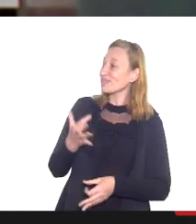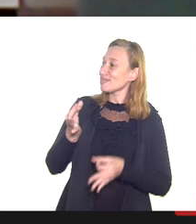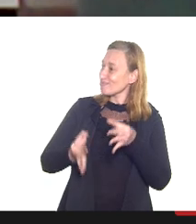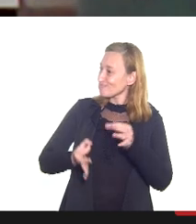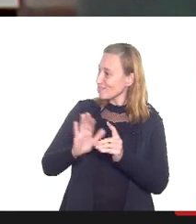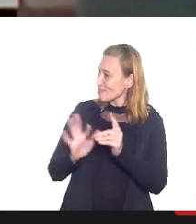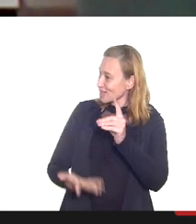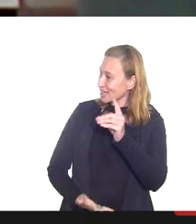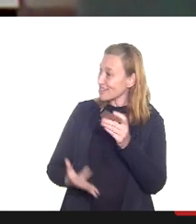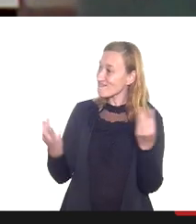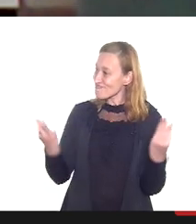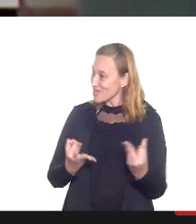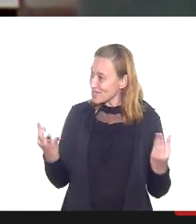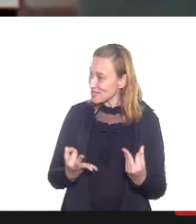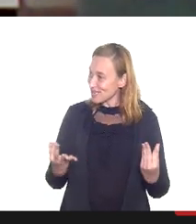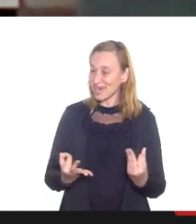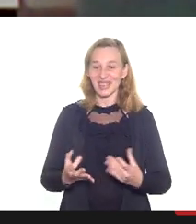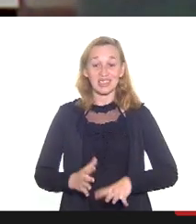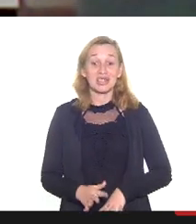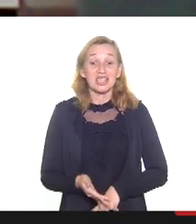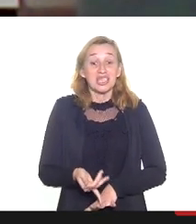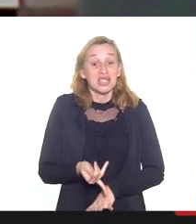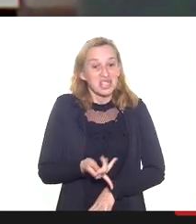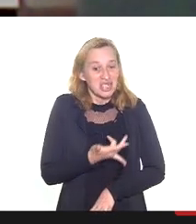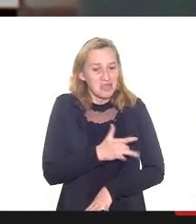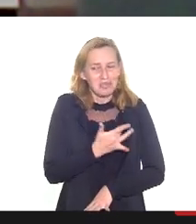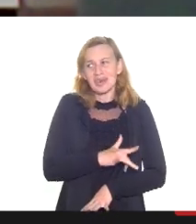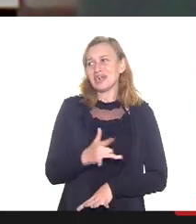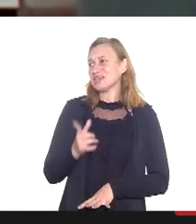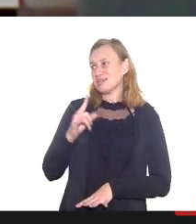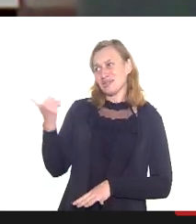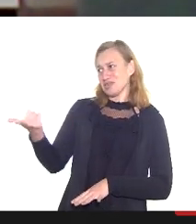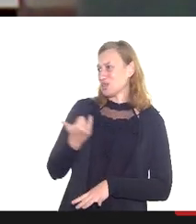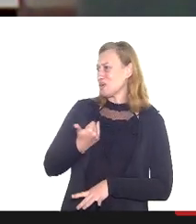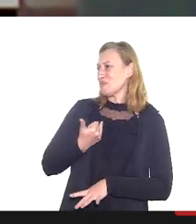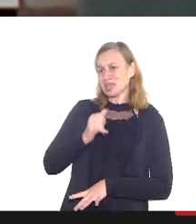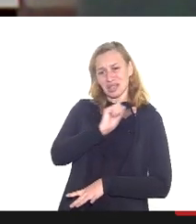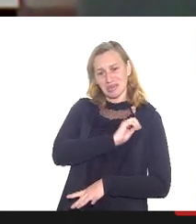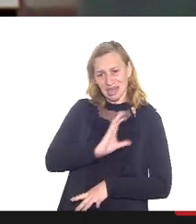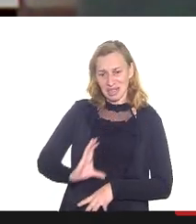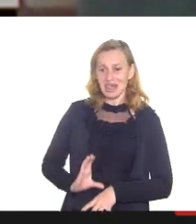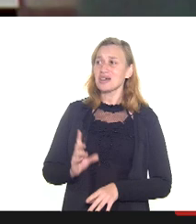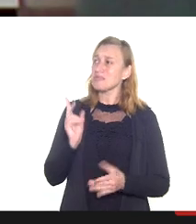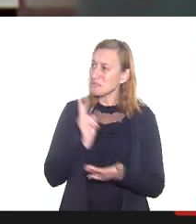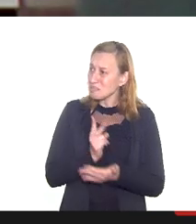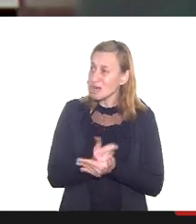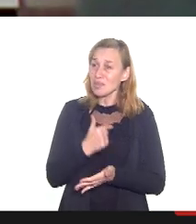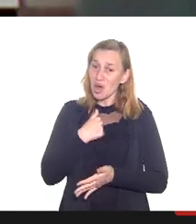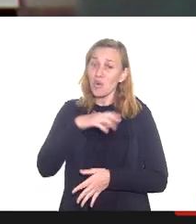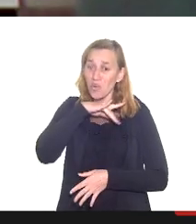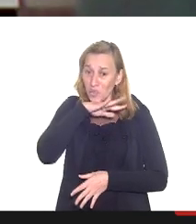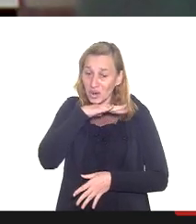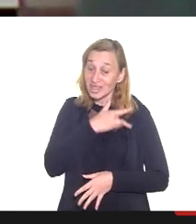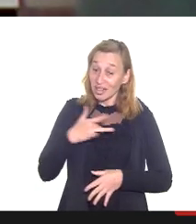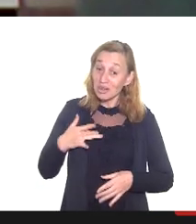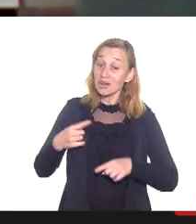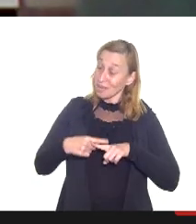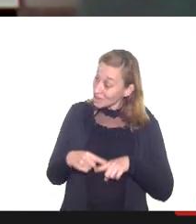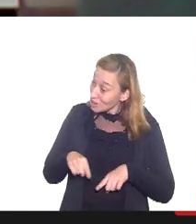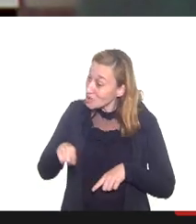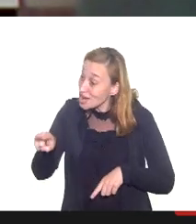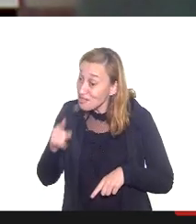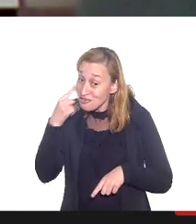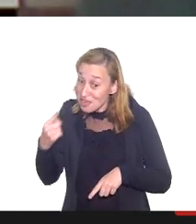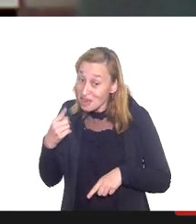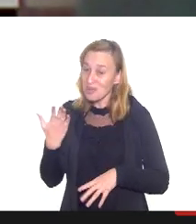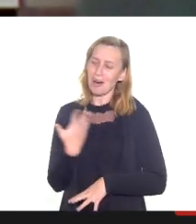homenagem, uma pena, deputado André Silveira, que se Vossa Excelência não me avisou, que mesmo não estando muito bem de saúde, iria estar presente para